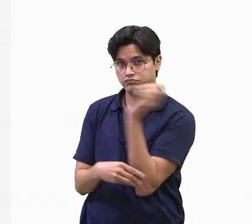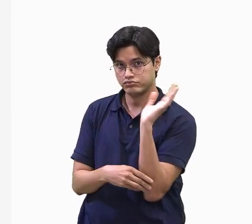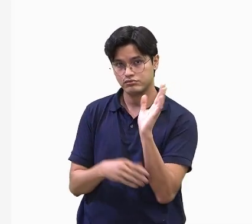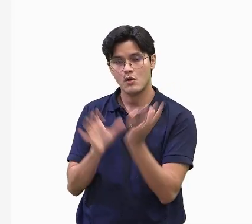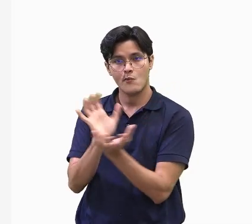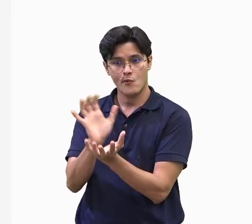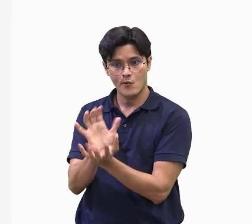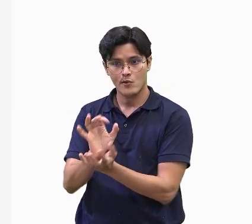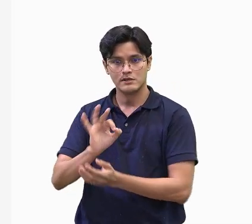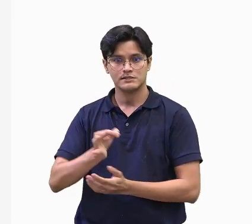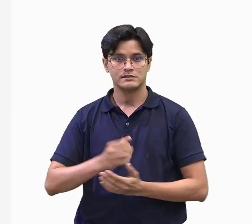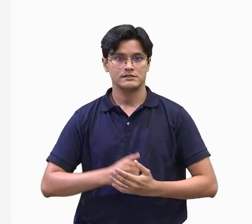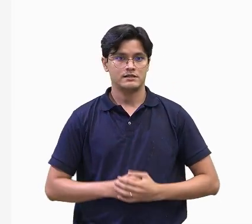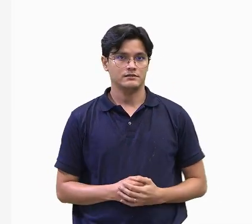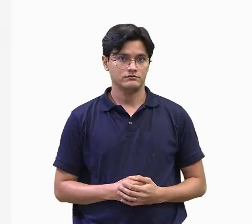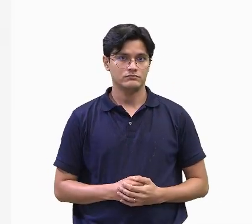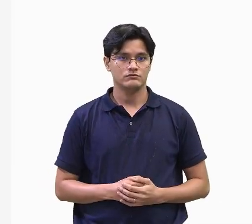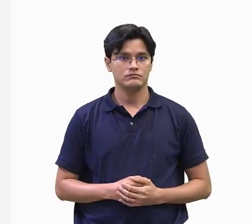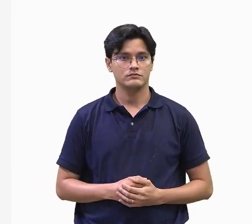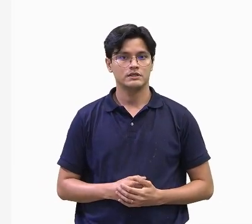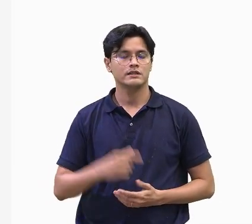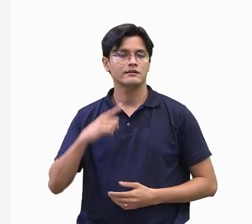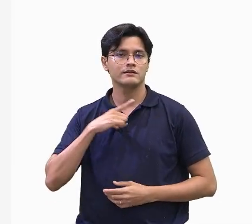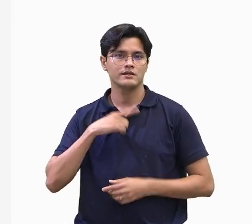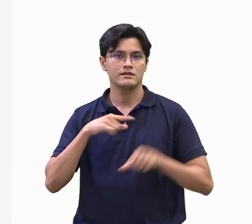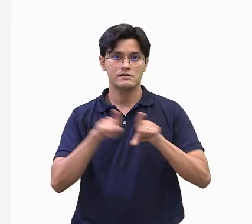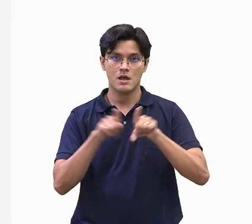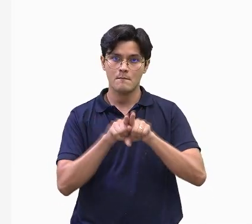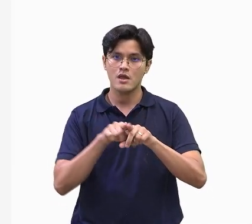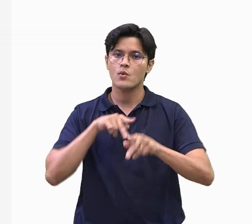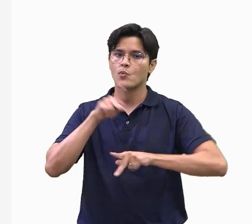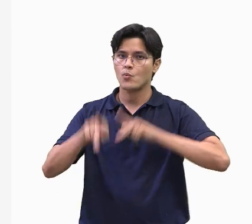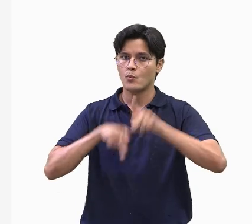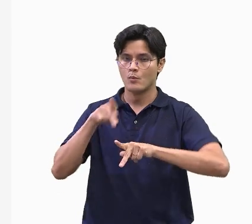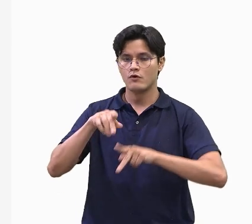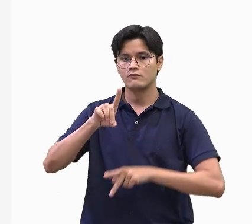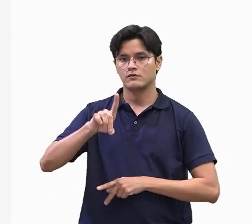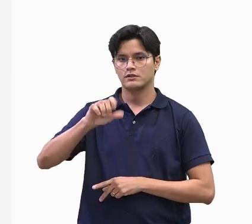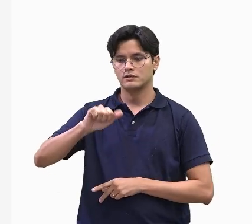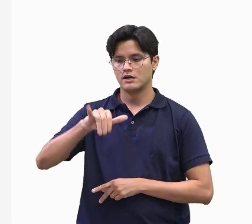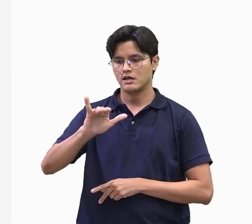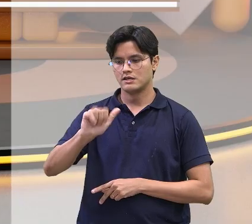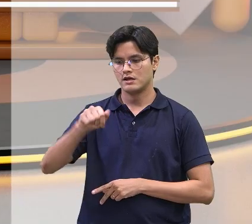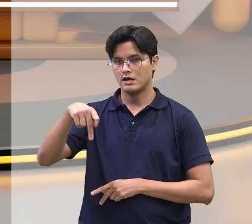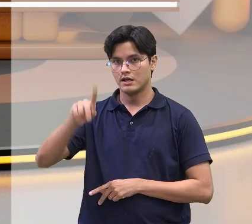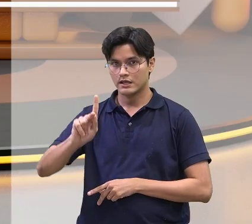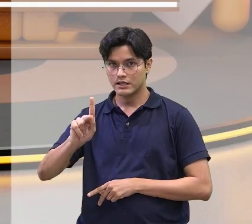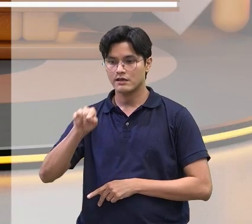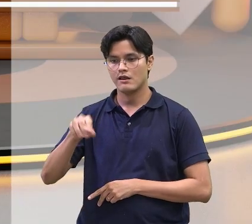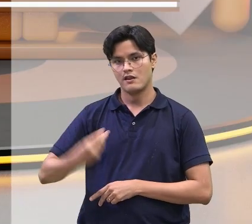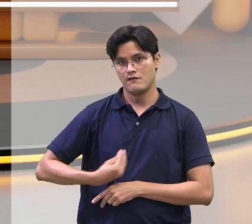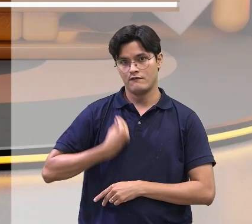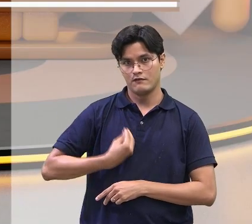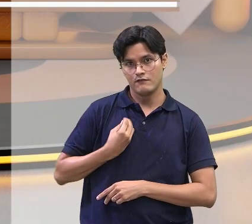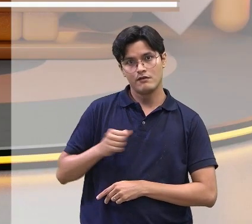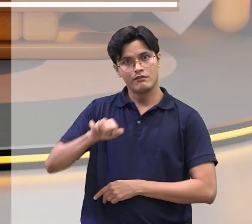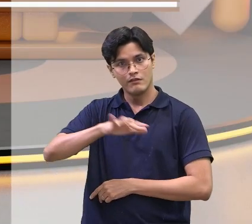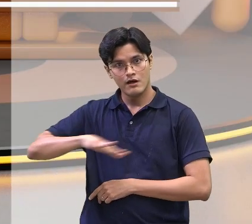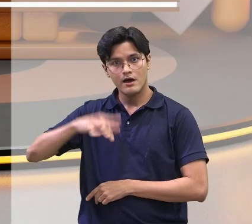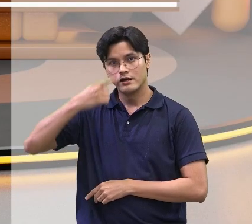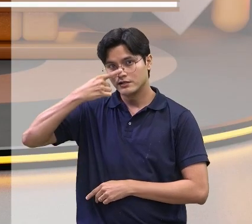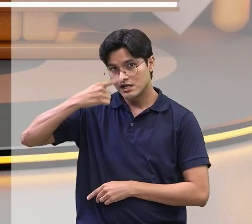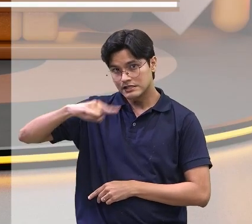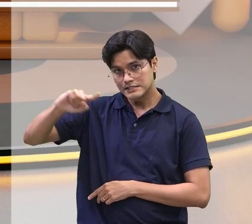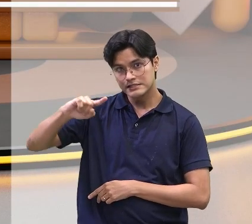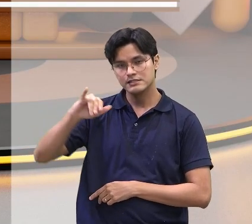povo Dayak. O povo Dayak ali na região da Indonésia. E aí um último exemplo que eu